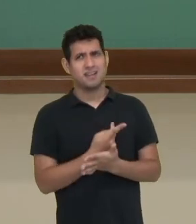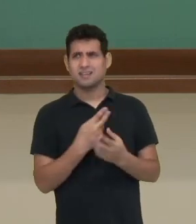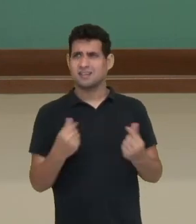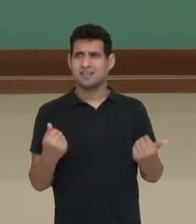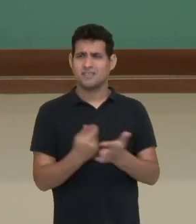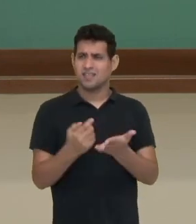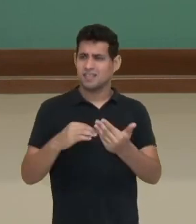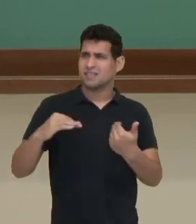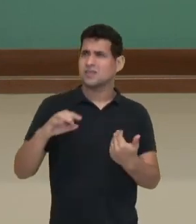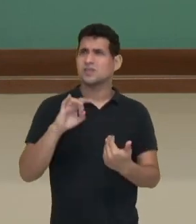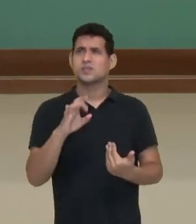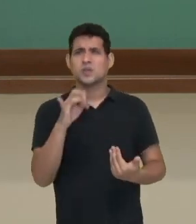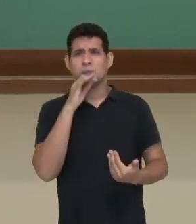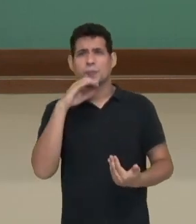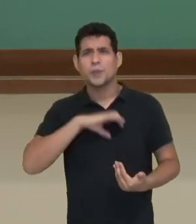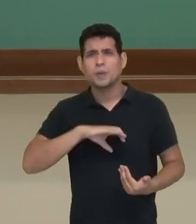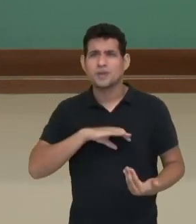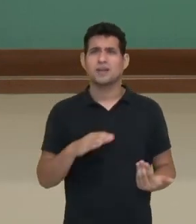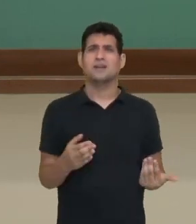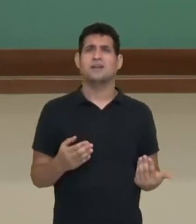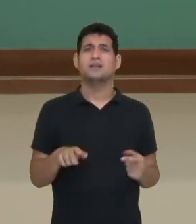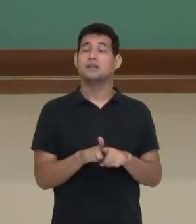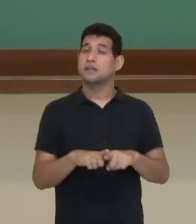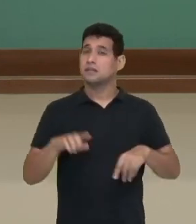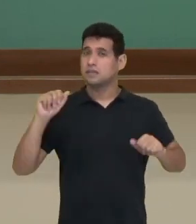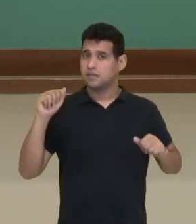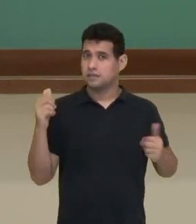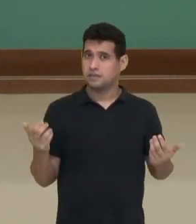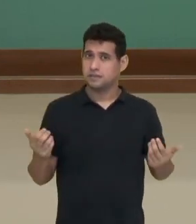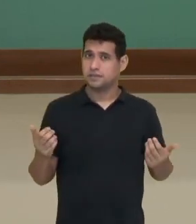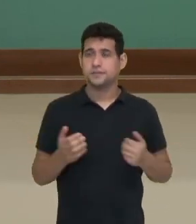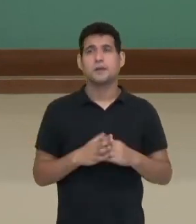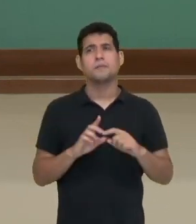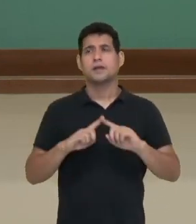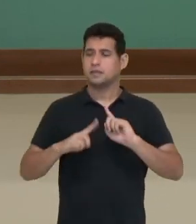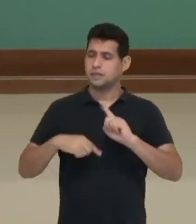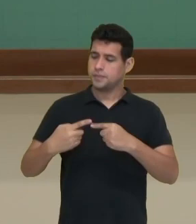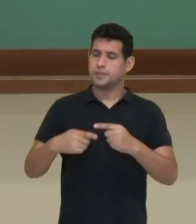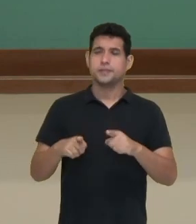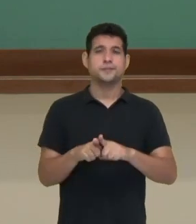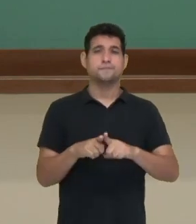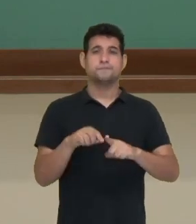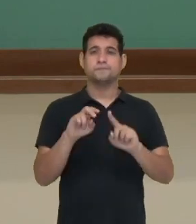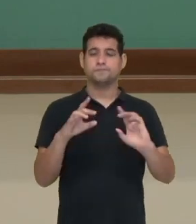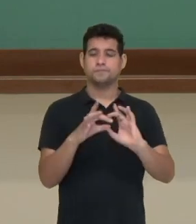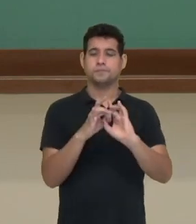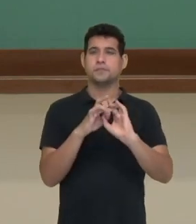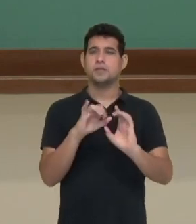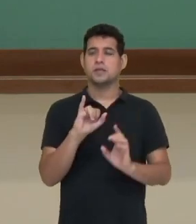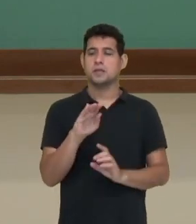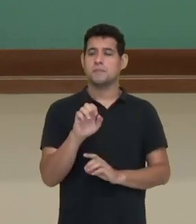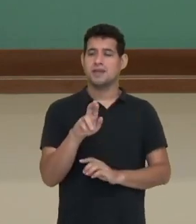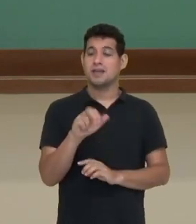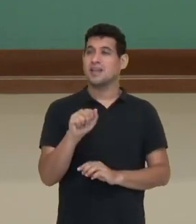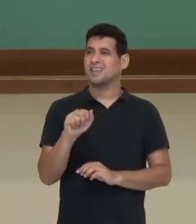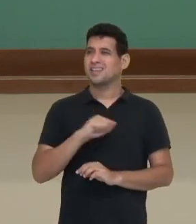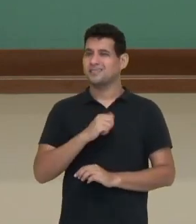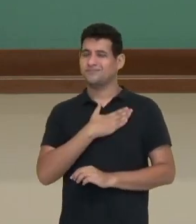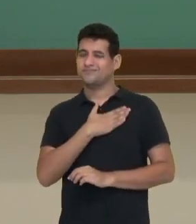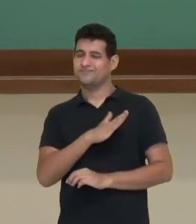ficarem divididas só entre portugueses e espanhóis. A partir do momento da União Ibérica, quem era inimigo da